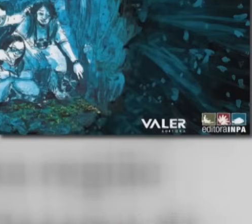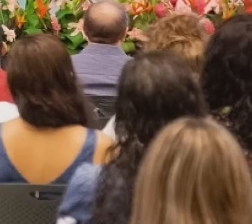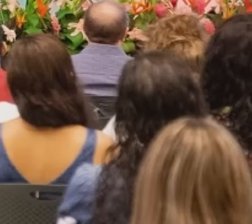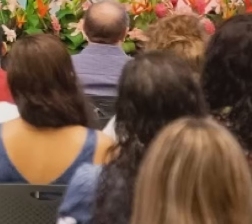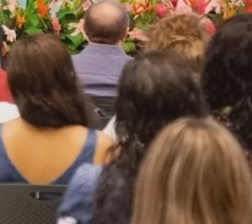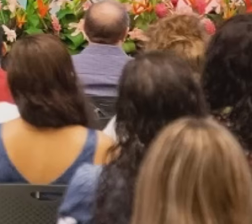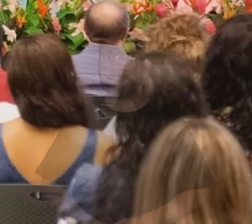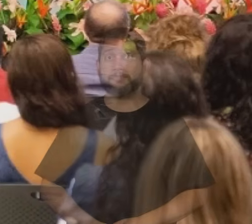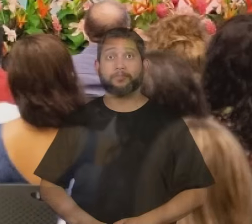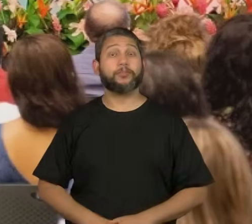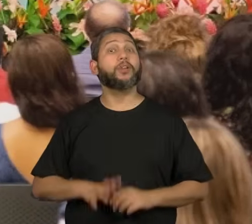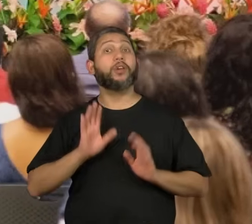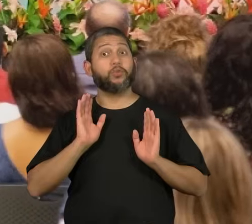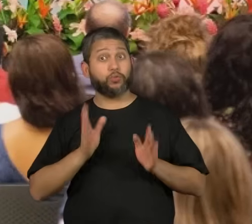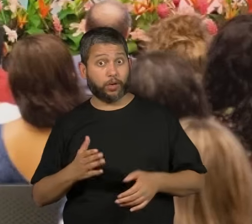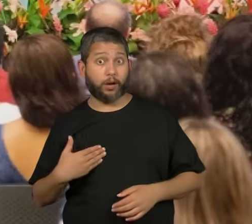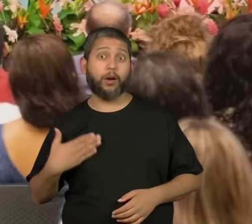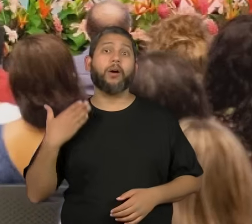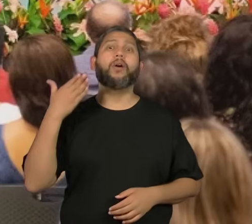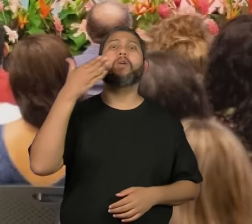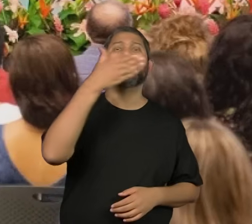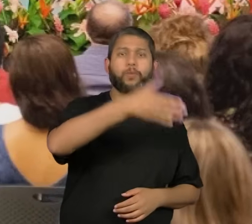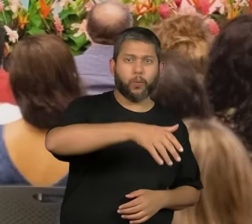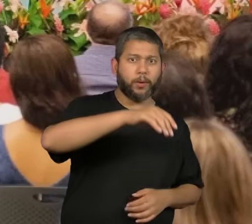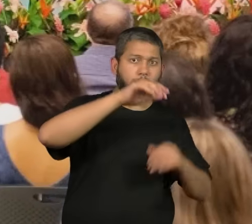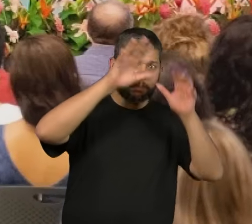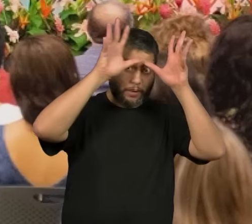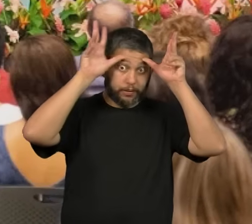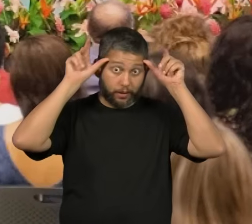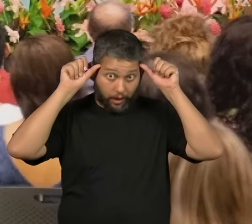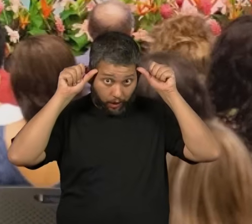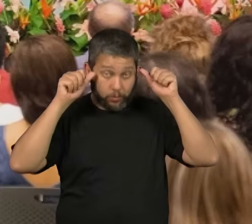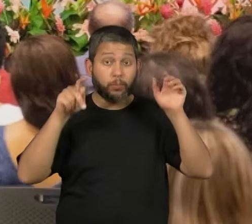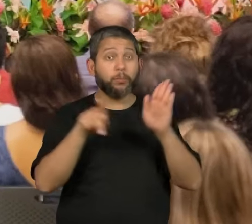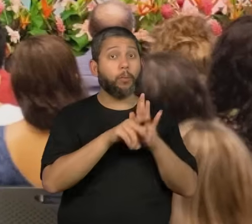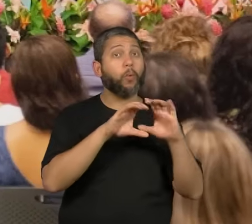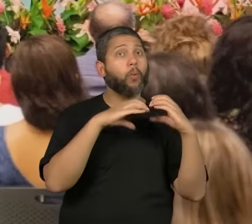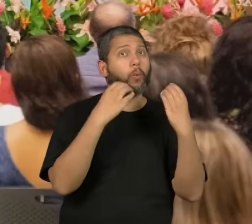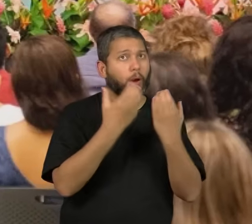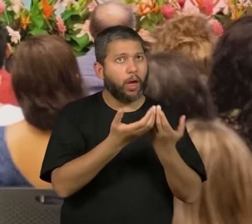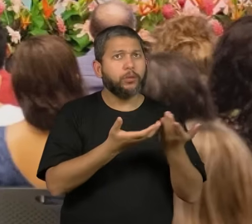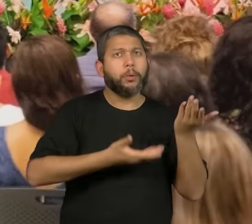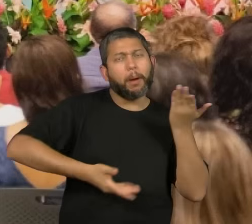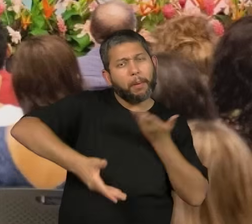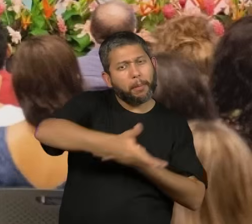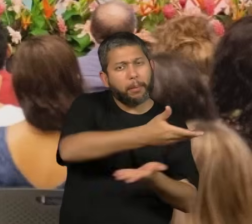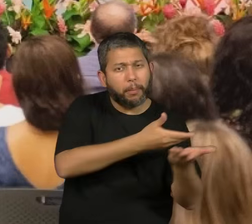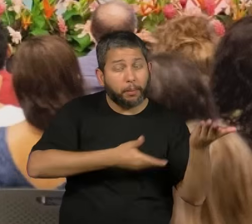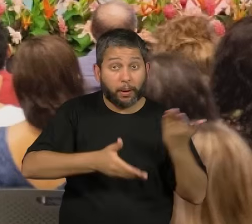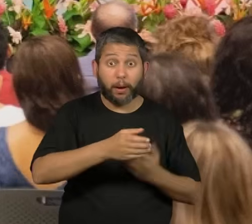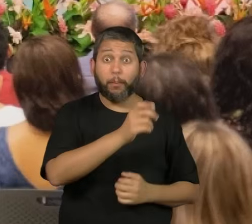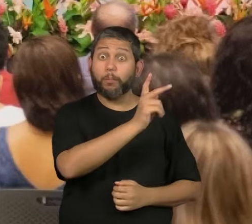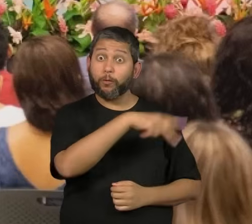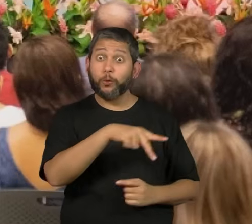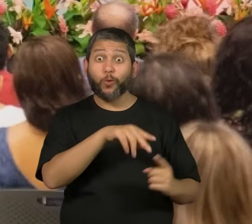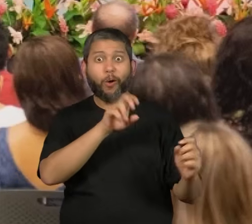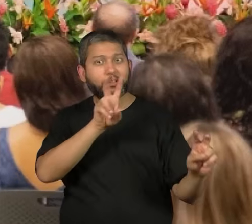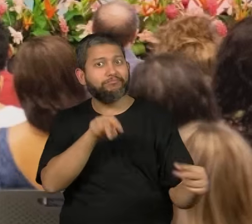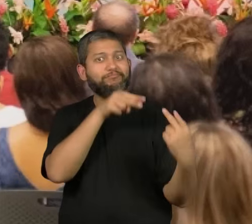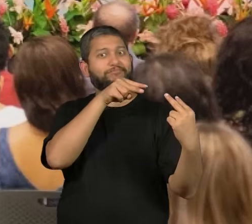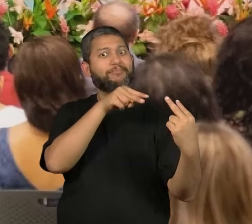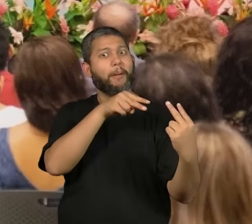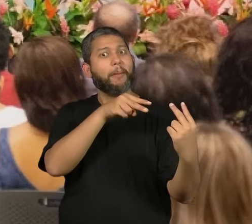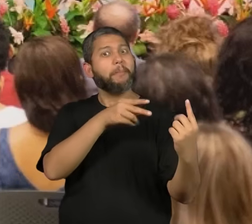Eu já tinha visitado Manaus antes, num Congresso Brasileiro de Micologia, onde eu conheci a professora Noêmia por meio de uma